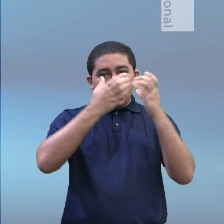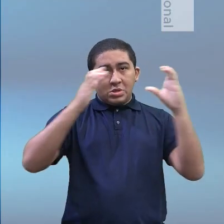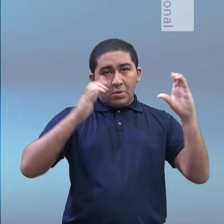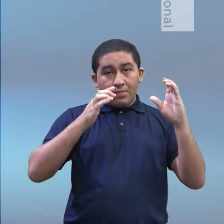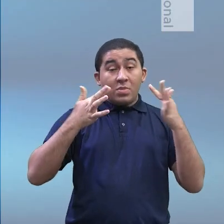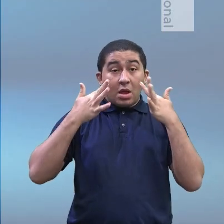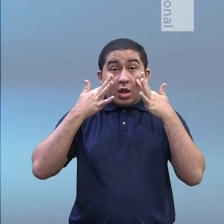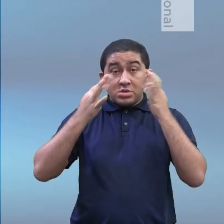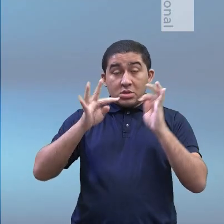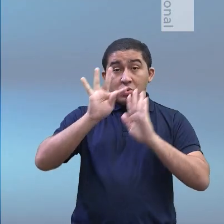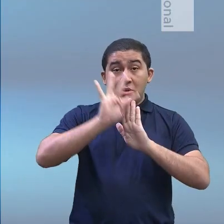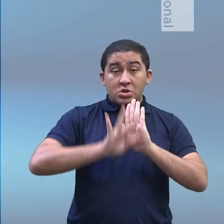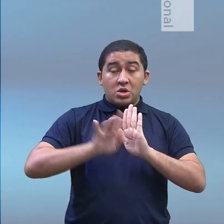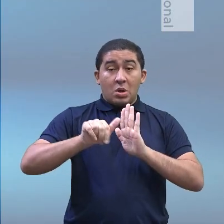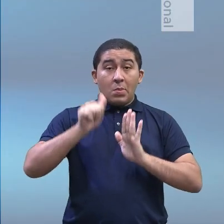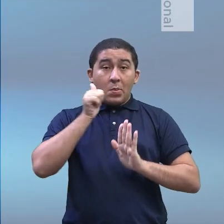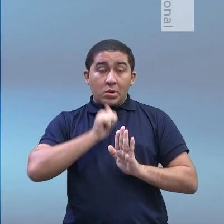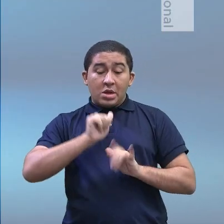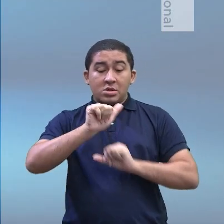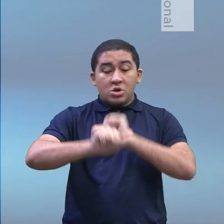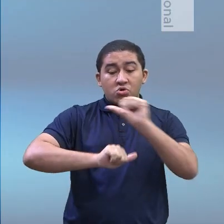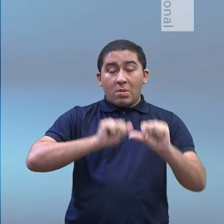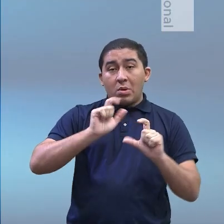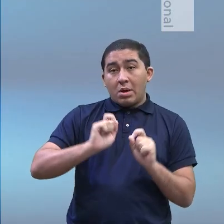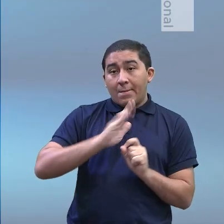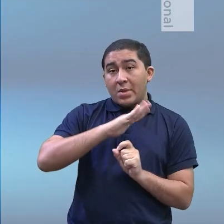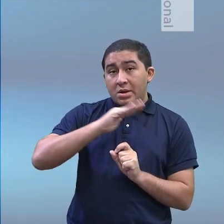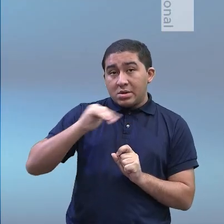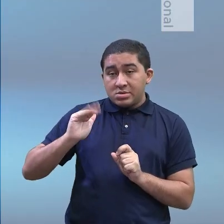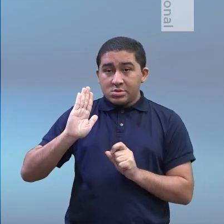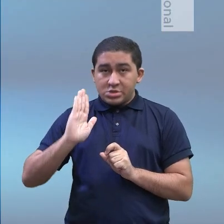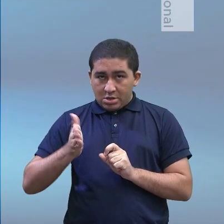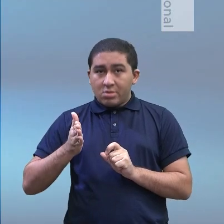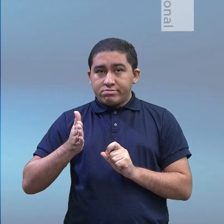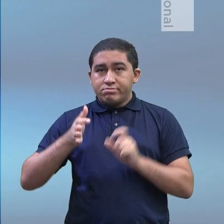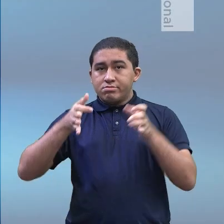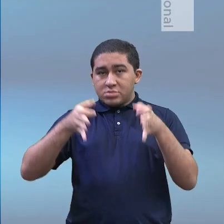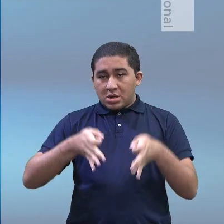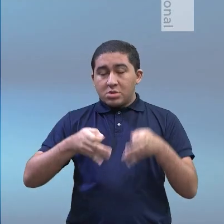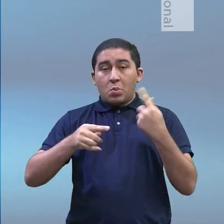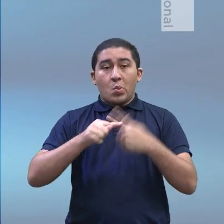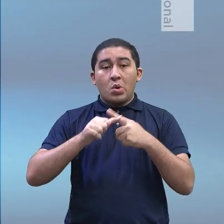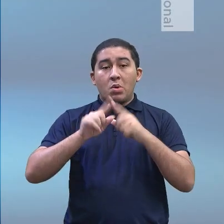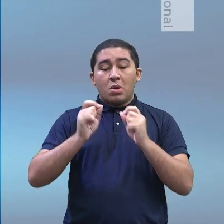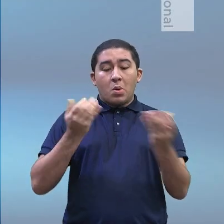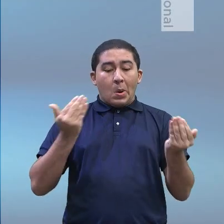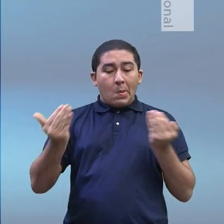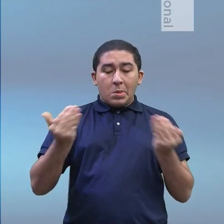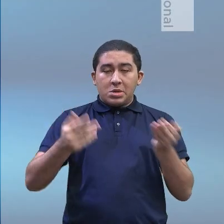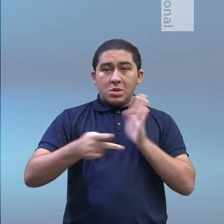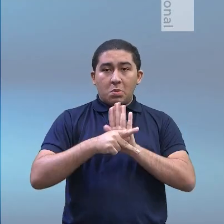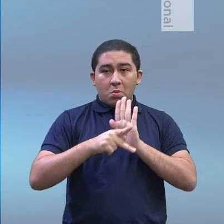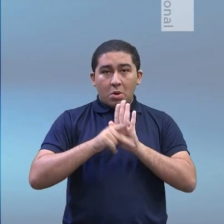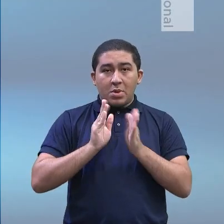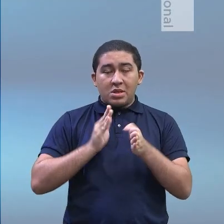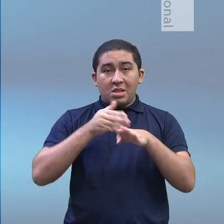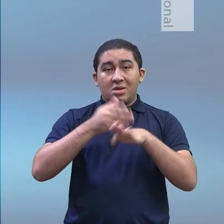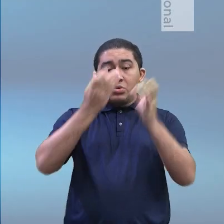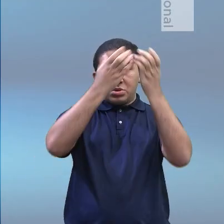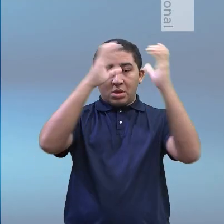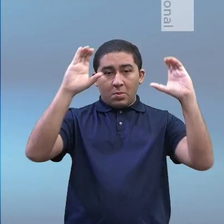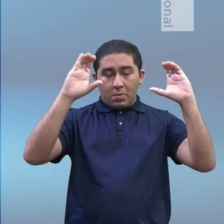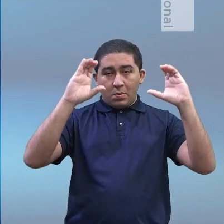observe aí que ele, de uma mulher, ele transforma ela em uma criança, né? justamente para essa entrada no